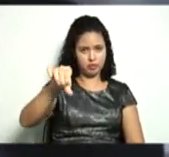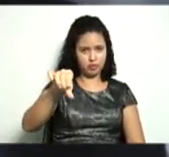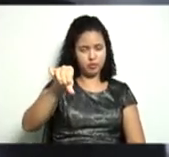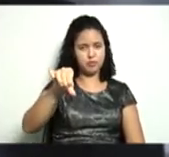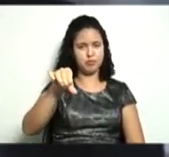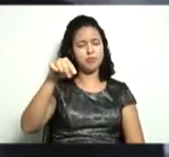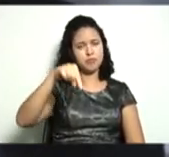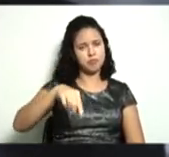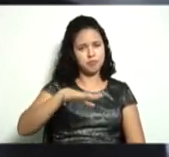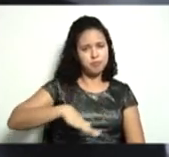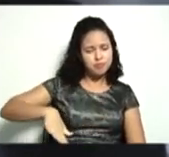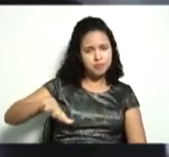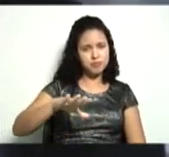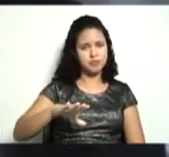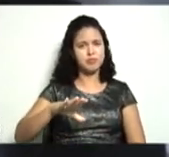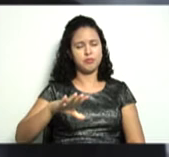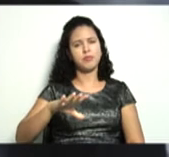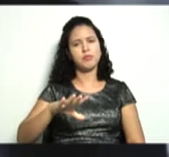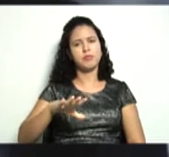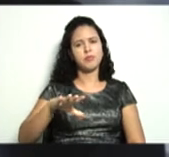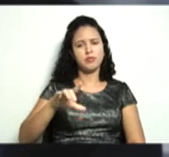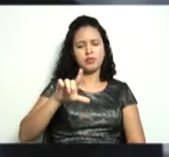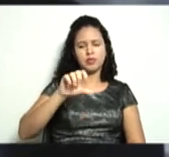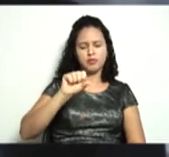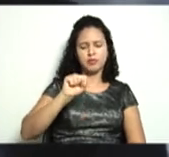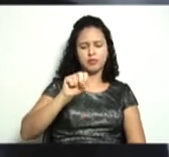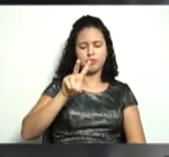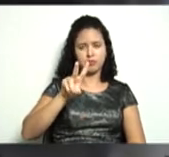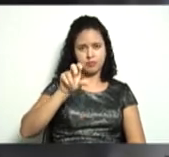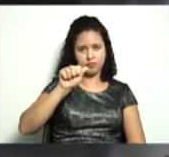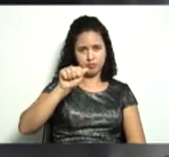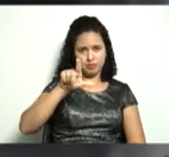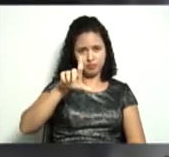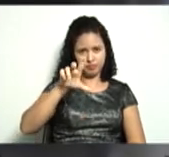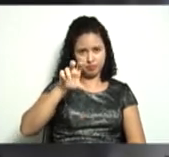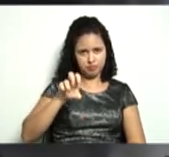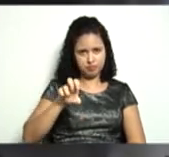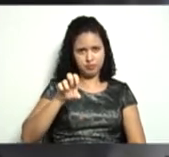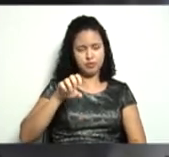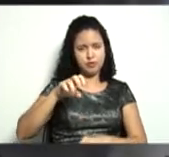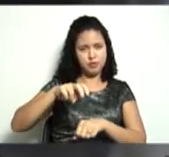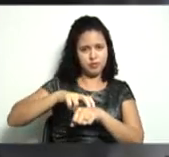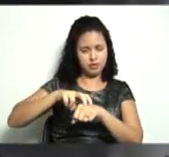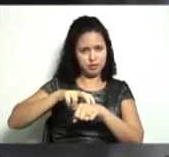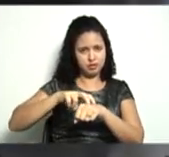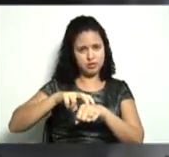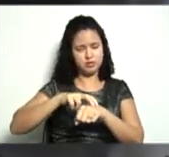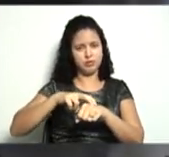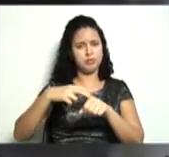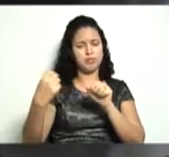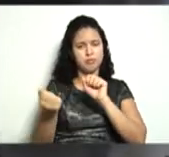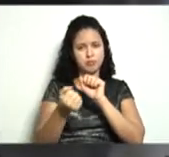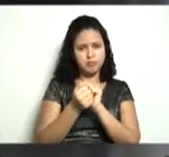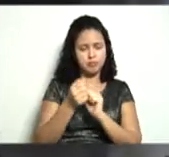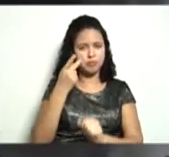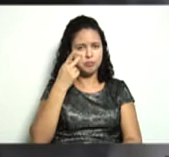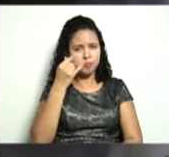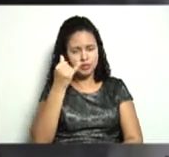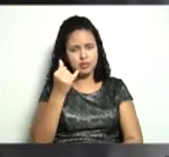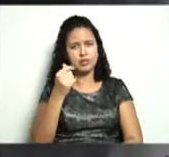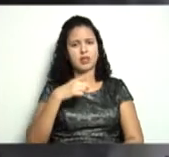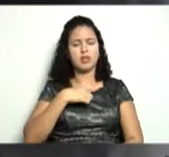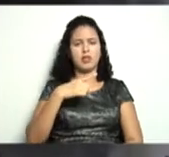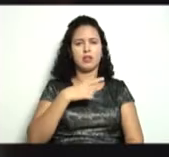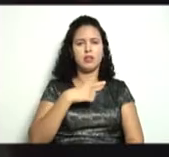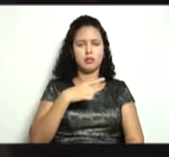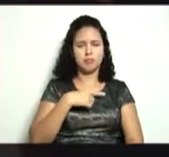aqui em Vale Verde e sou agricultor, trabalho junto com meu pai e também tenho um escritório de contabilidade